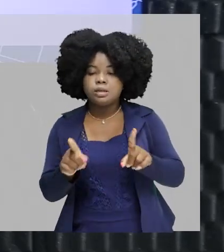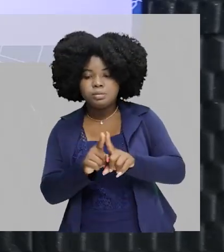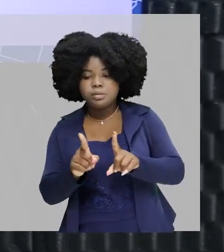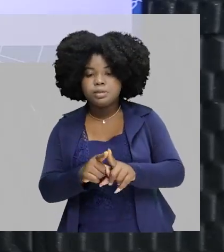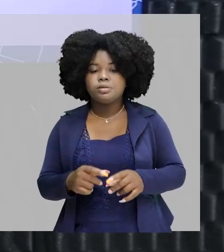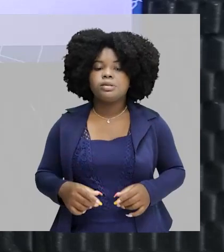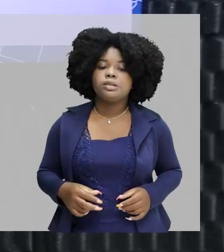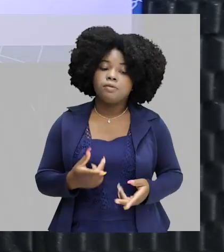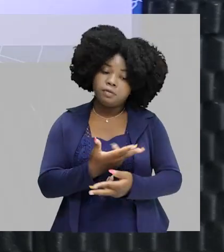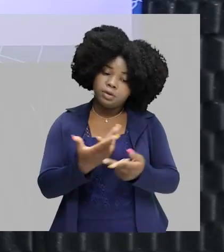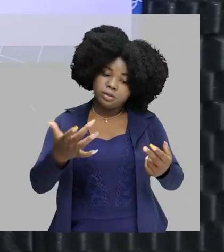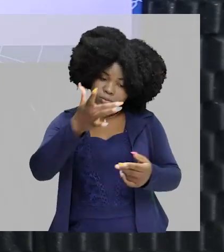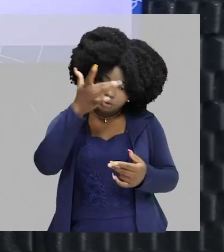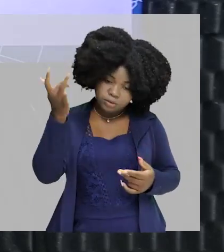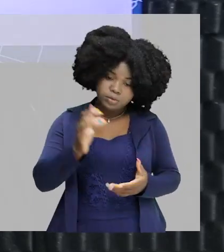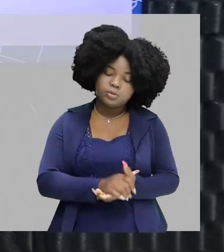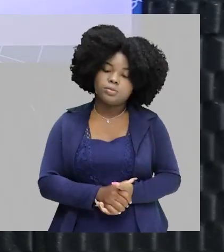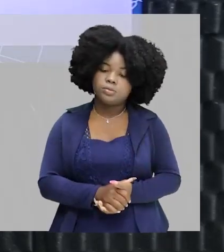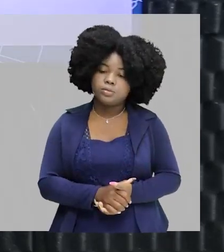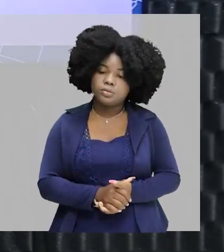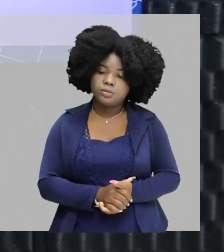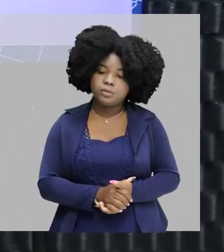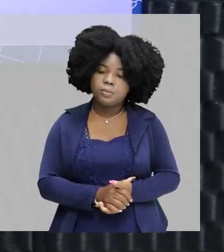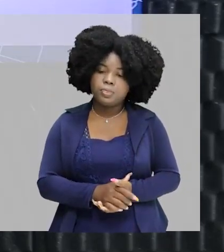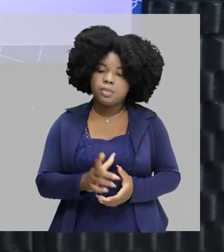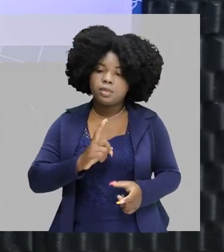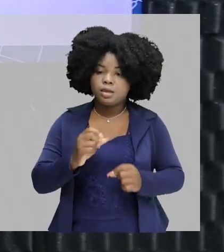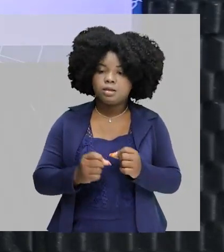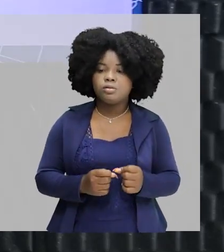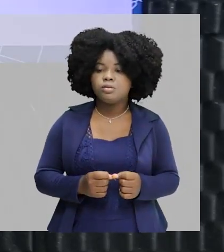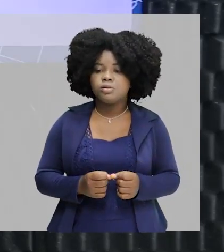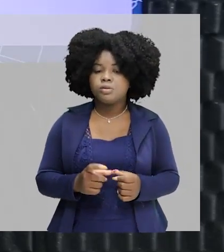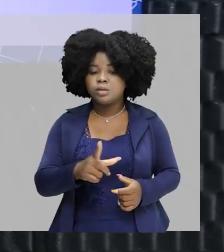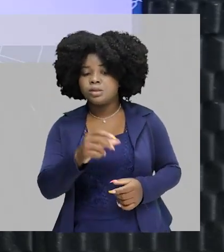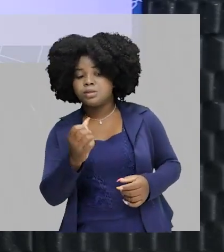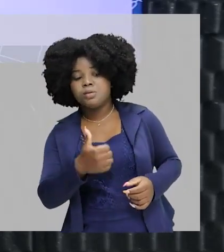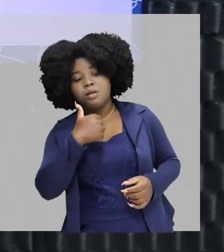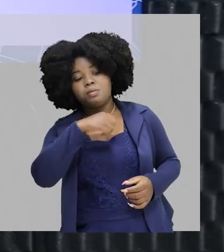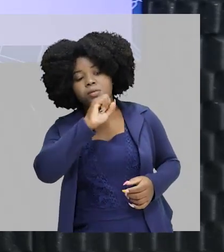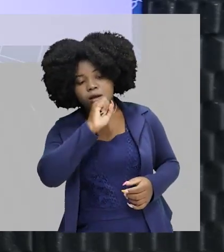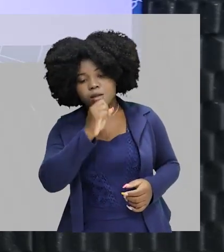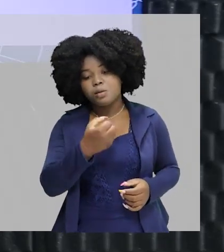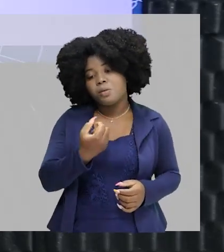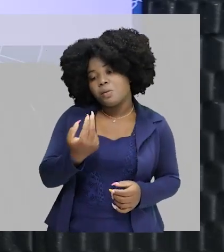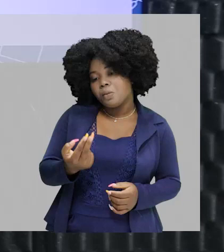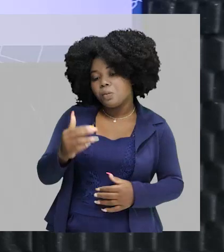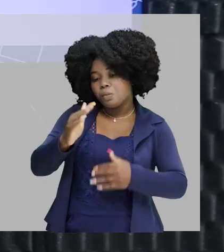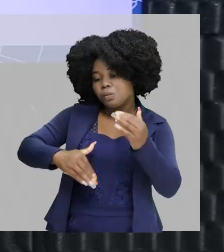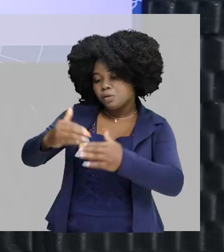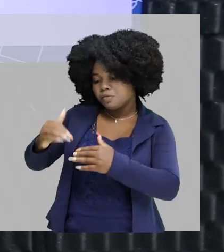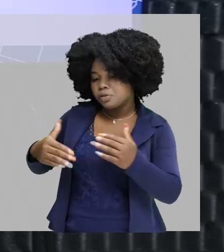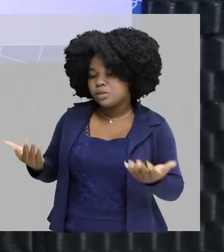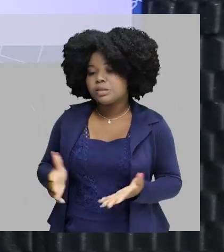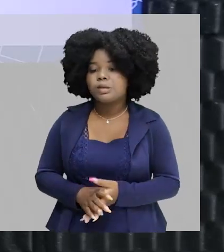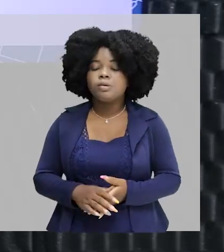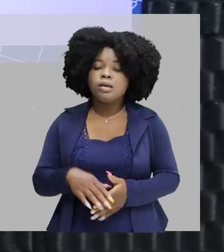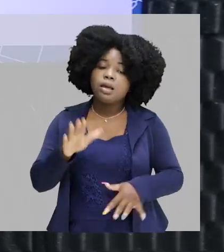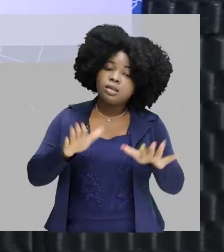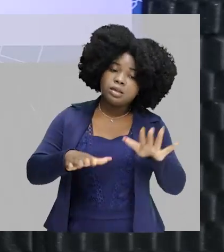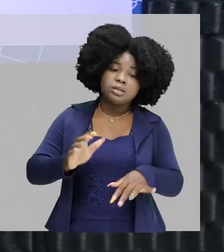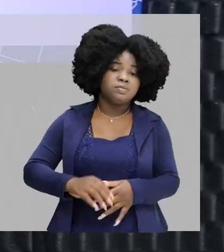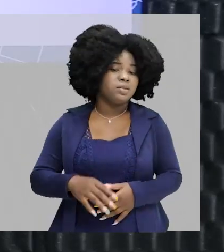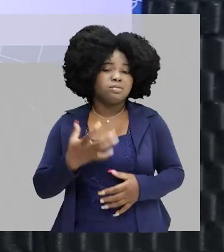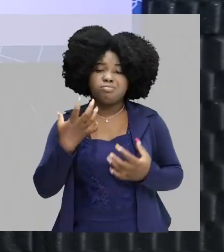que muitas dessas tenham que dividir a vida de mãe e a carreira profissional e muitas vezes nem querem ter filhos.